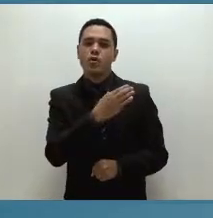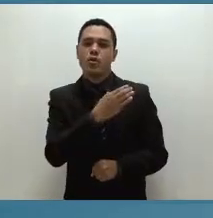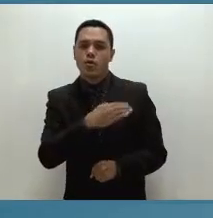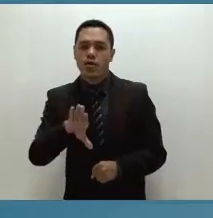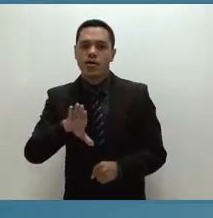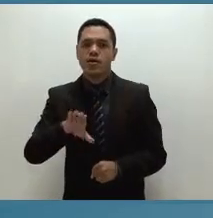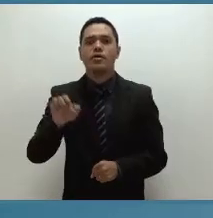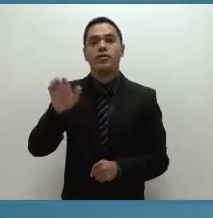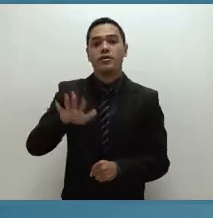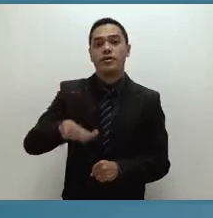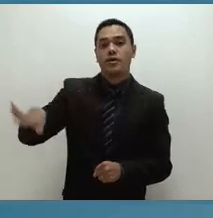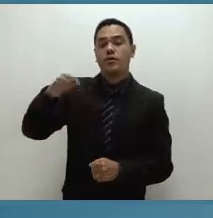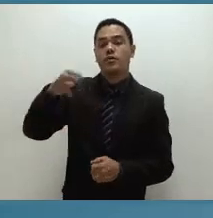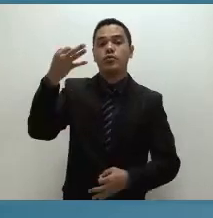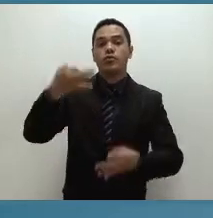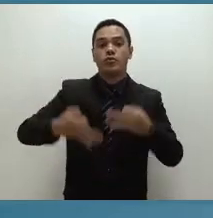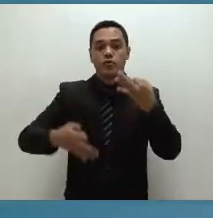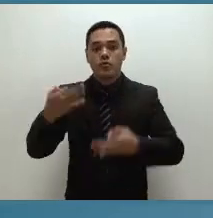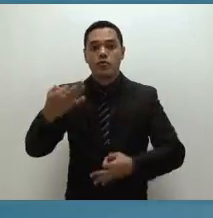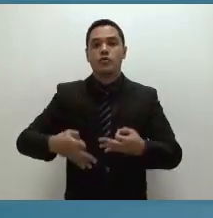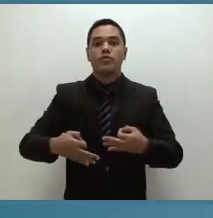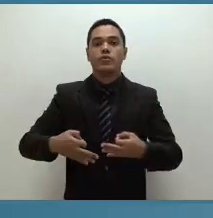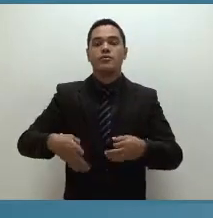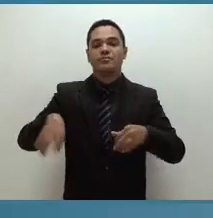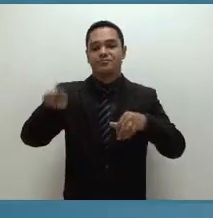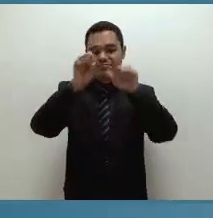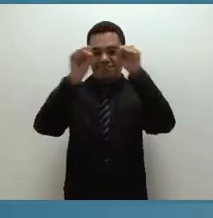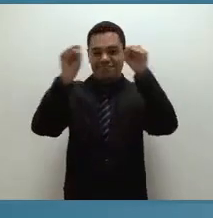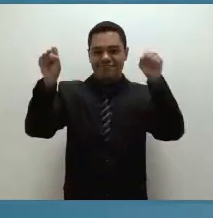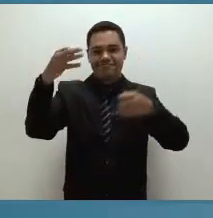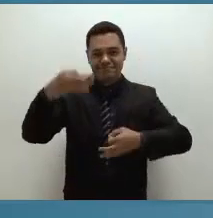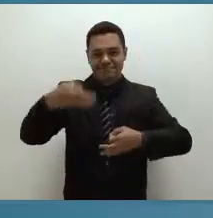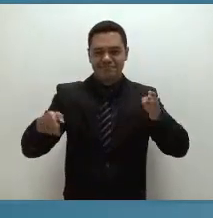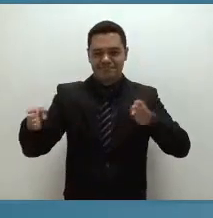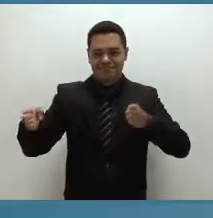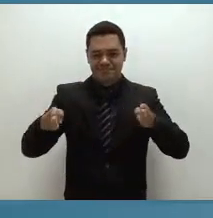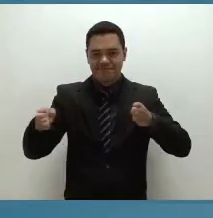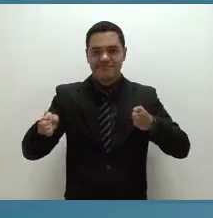corregedor-geral de Justiça do Tribunal, deste Tribunal, biênio